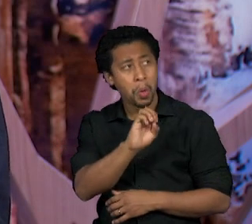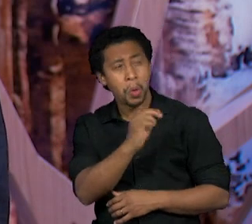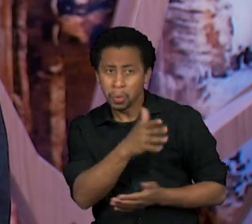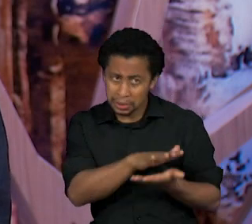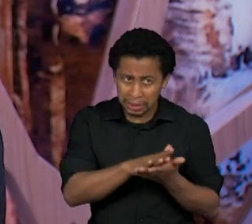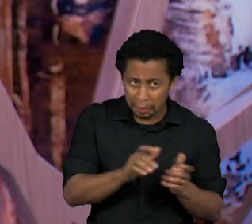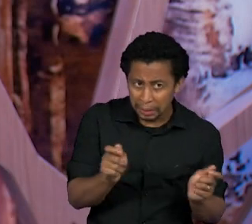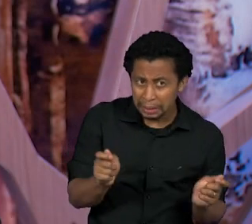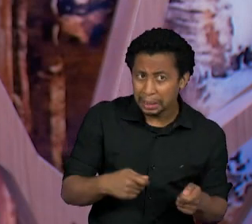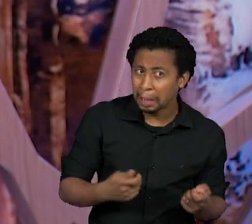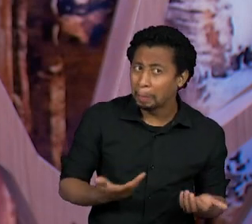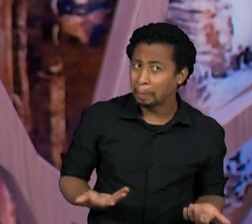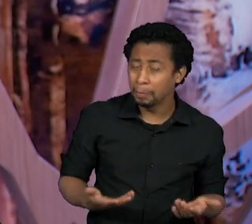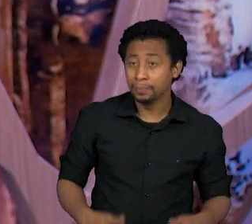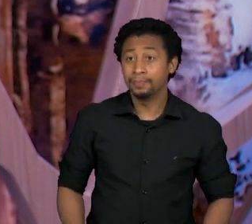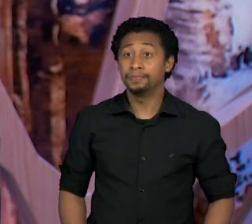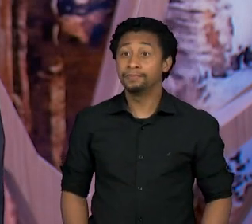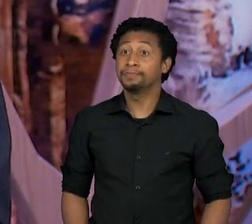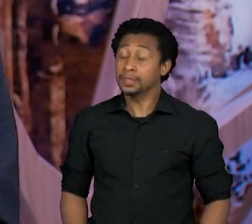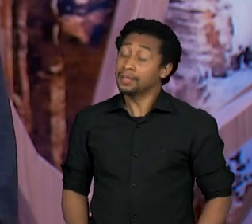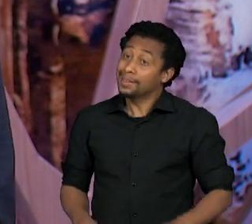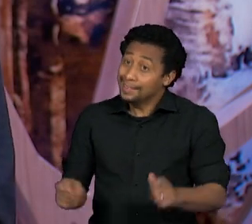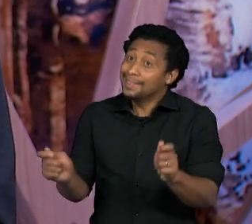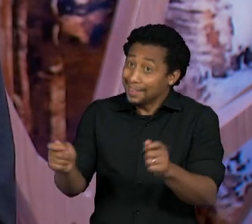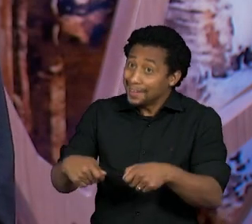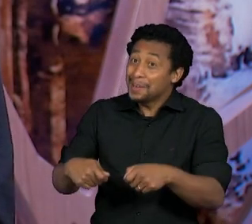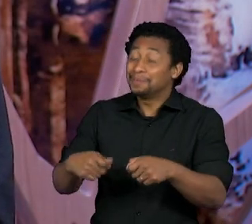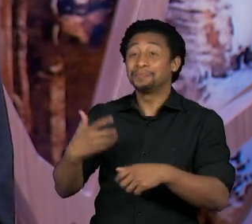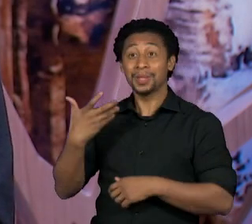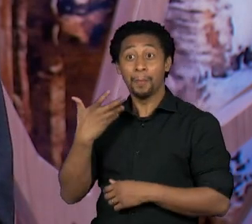Sim, obviamente.